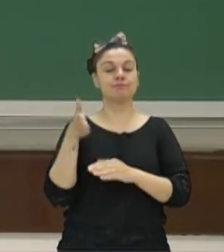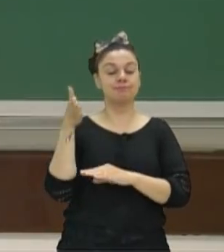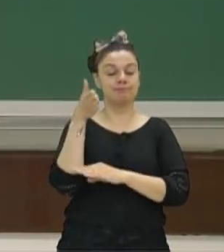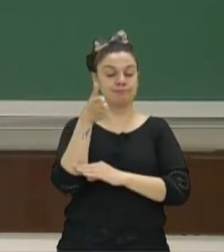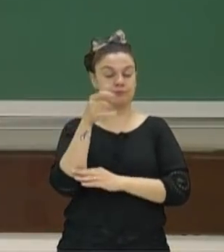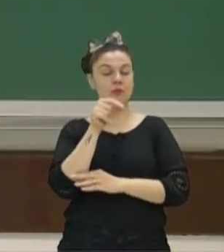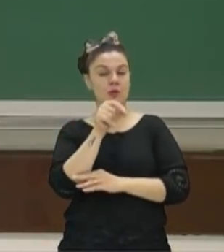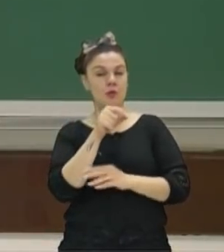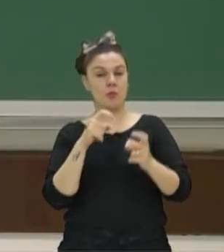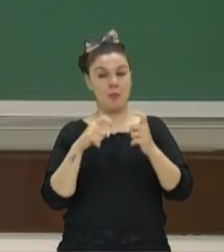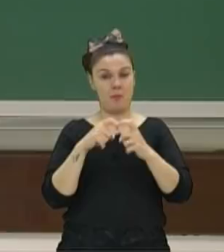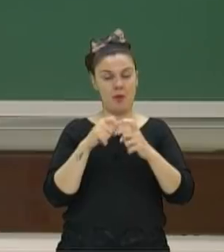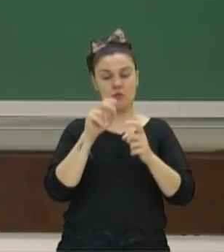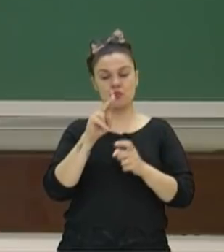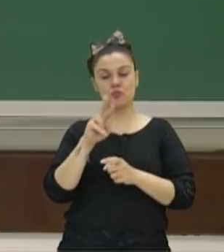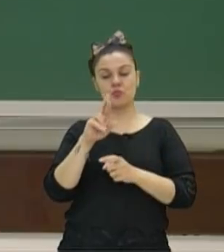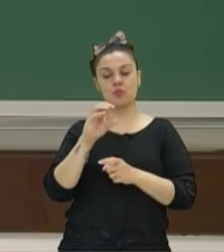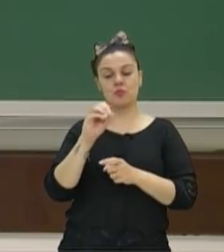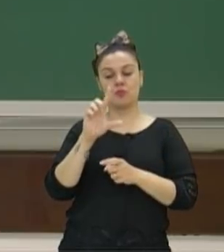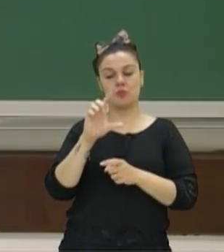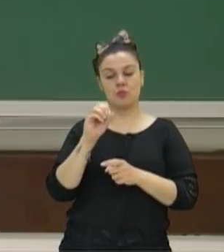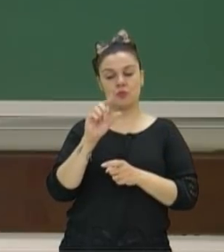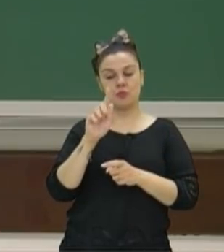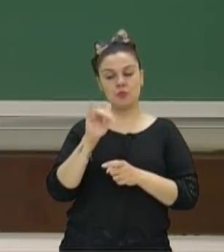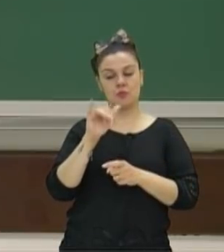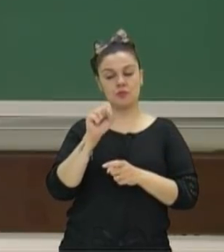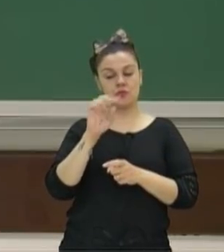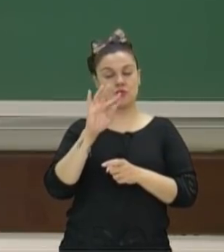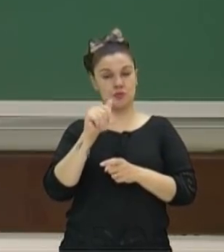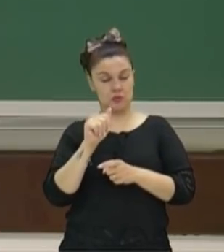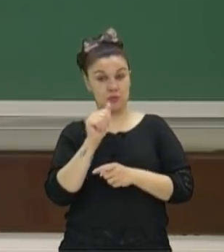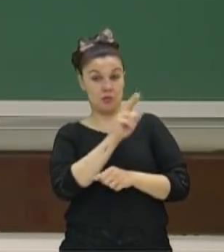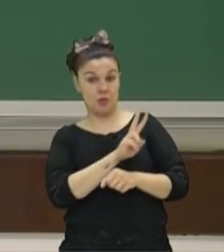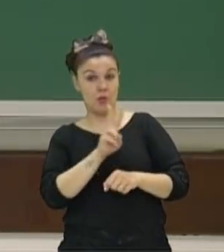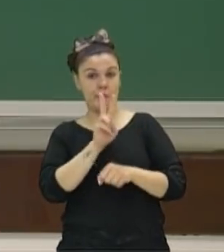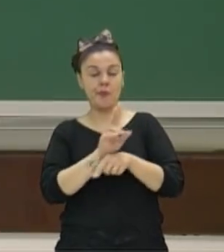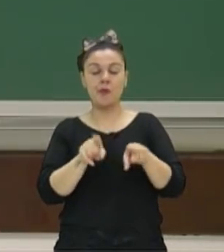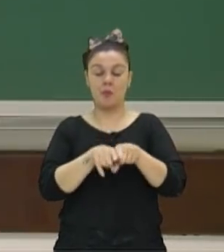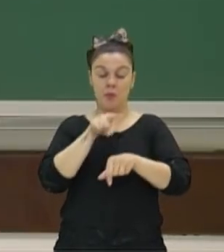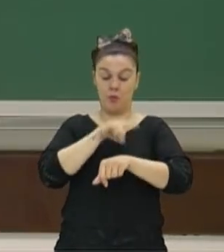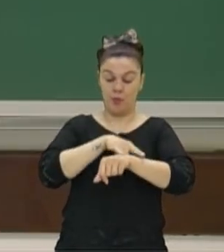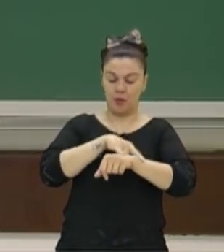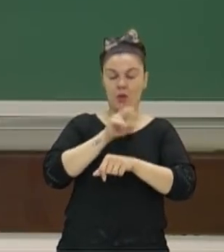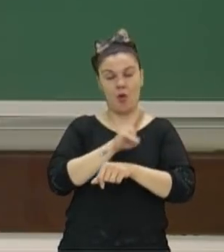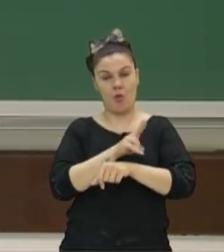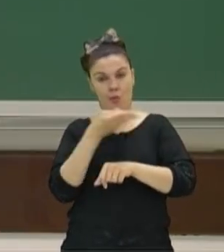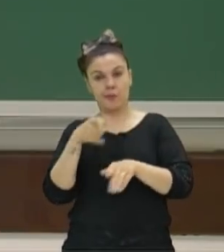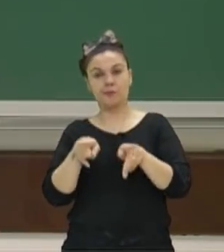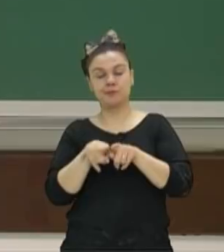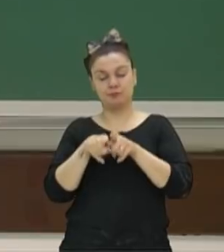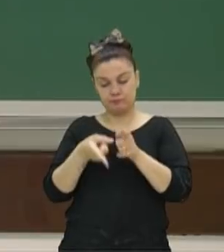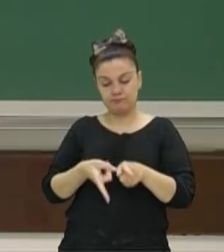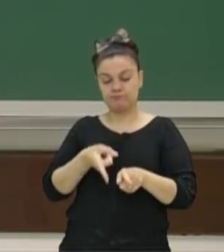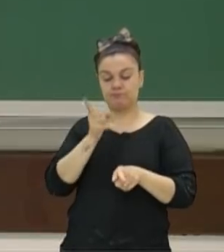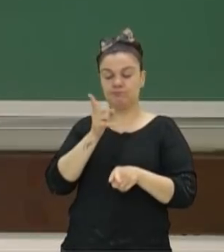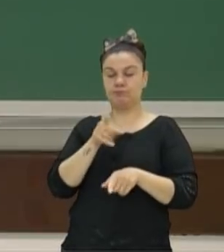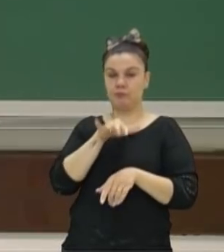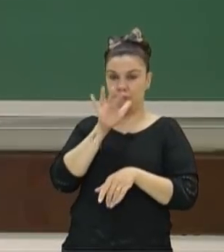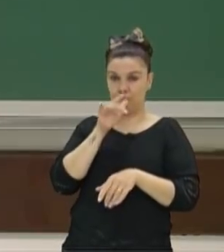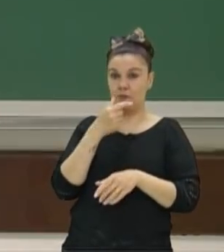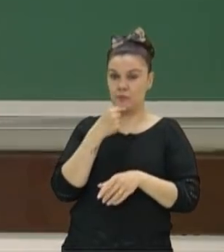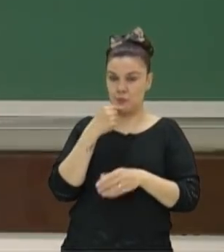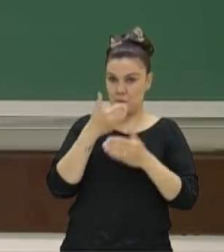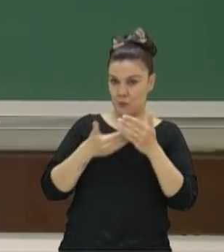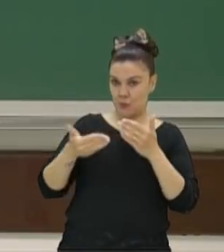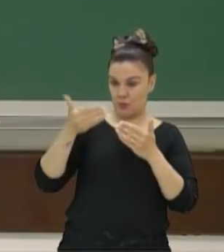profissional recomendado é o urologista, tá? Ele cuida tanto da parte urinária quanto da parte genital masculina,